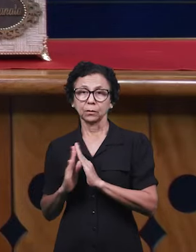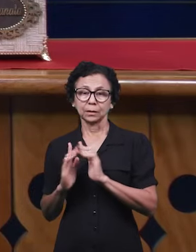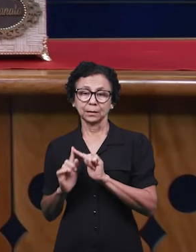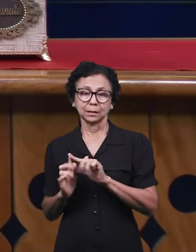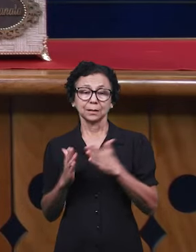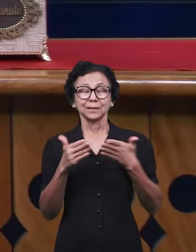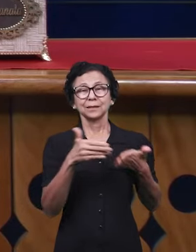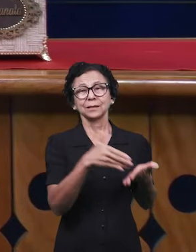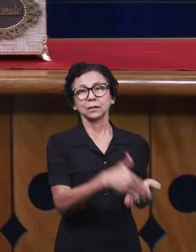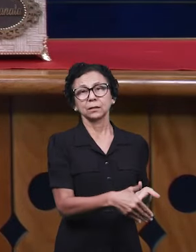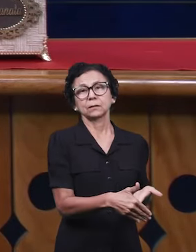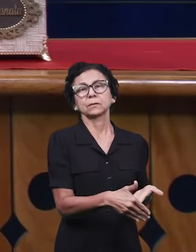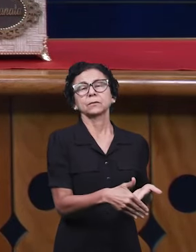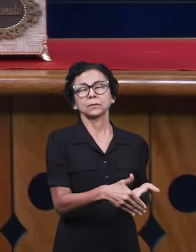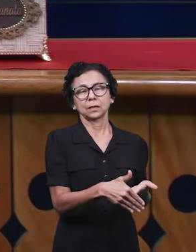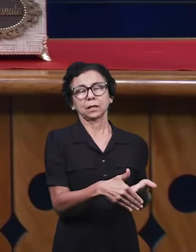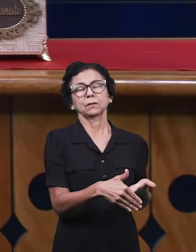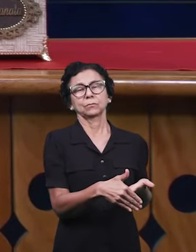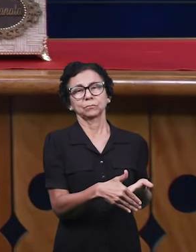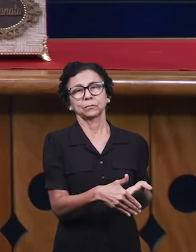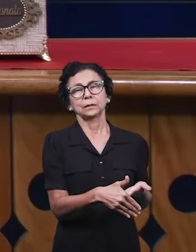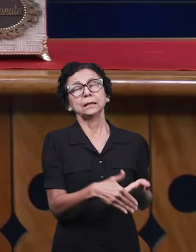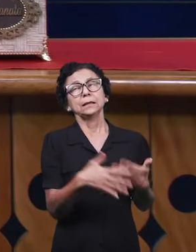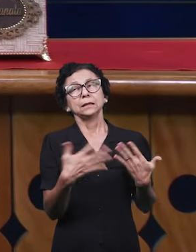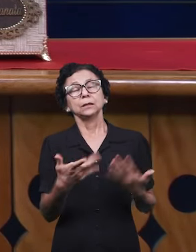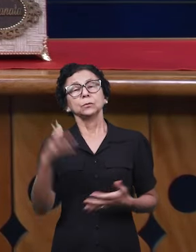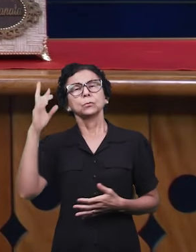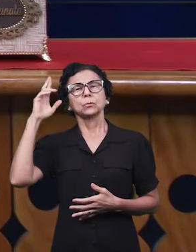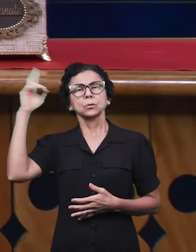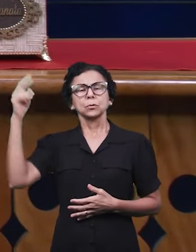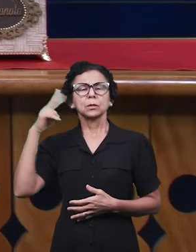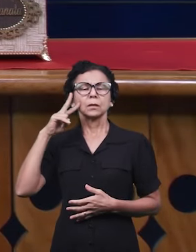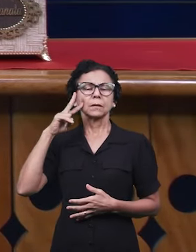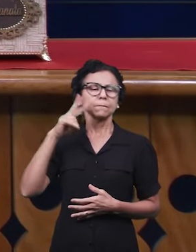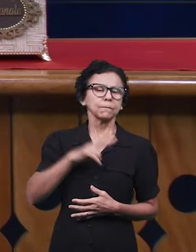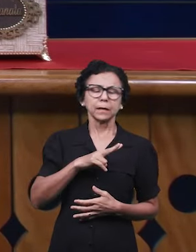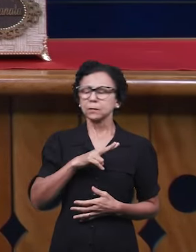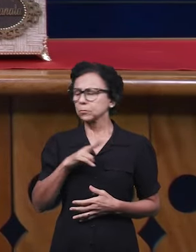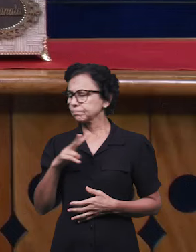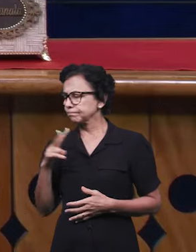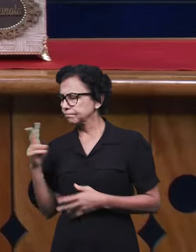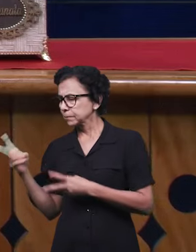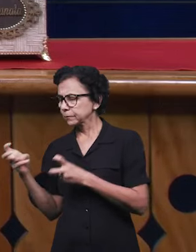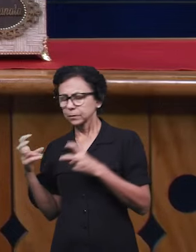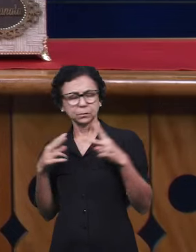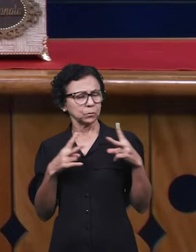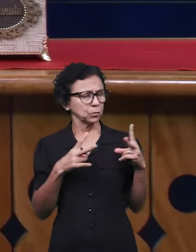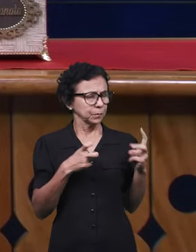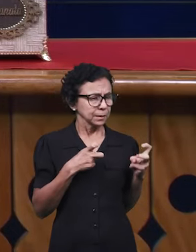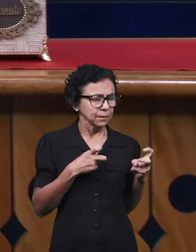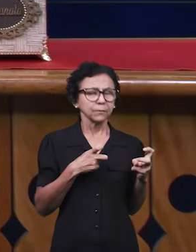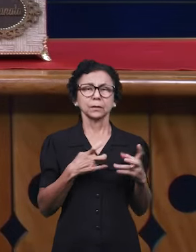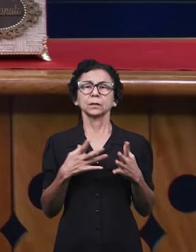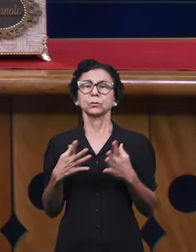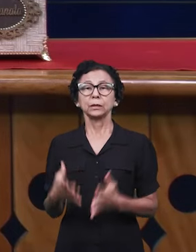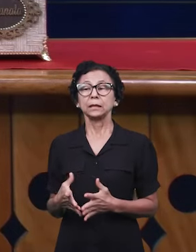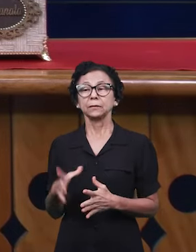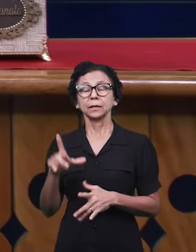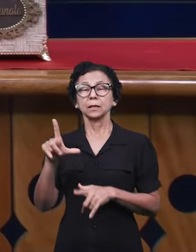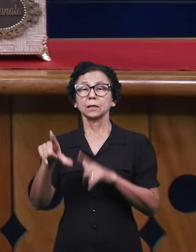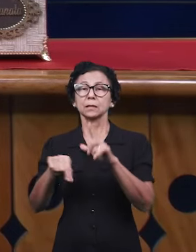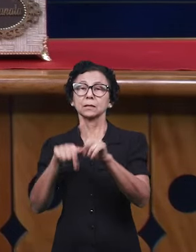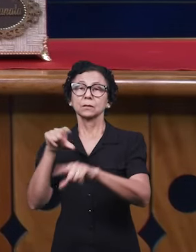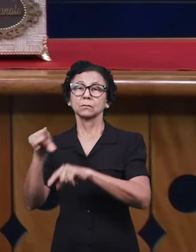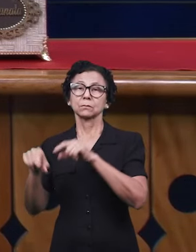igreja infiel. Uma igreja está sendo escolhida, está sendo separada para a